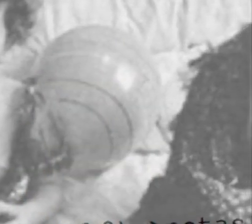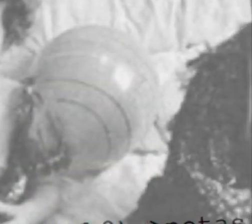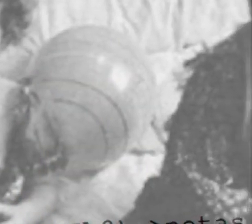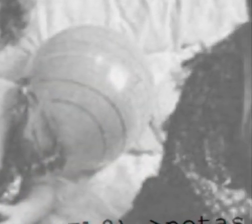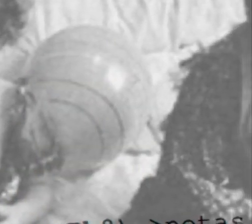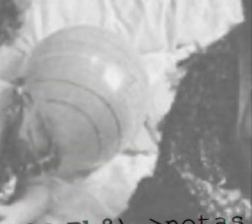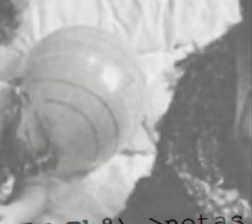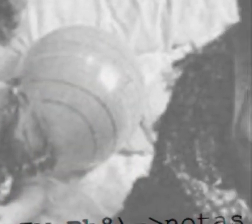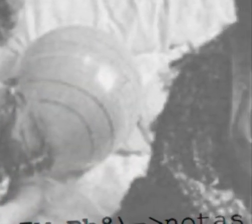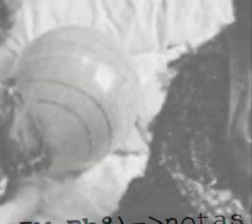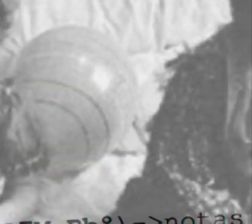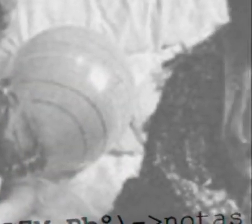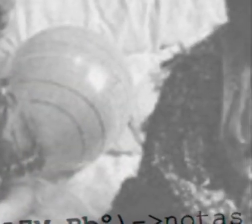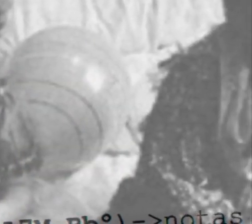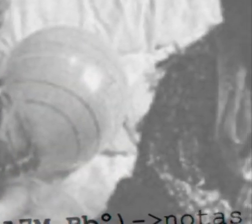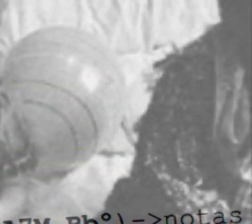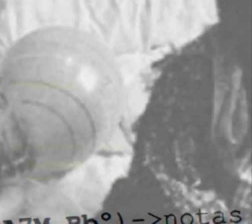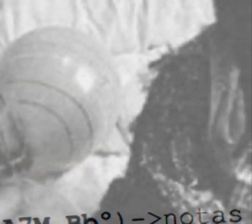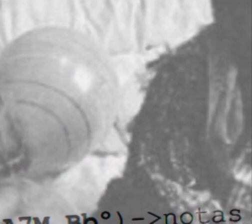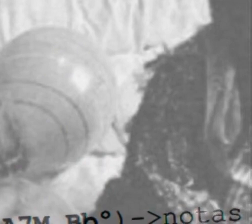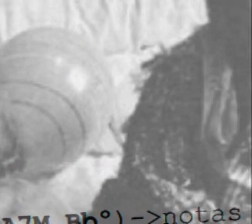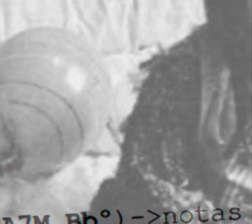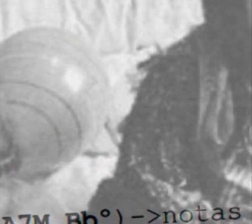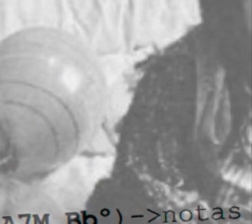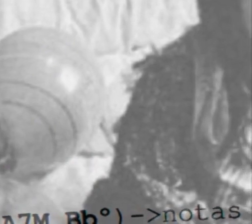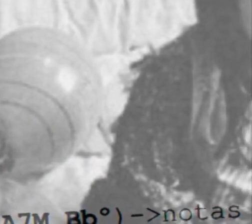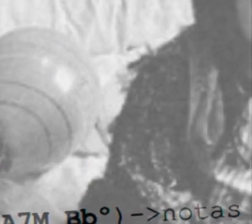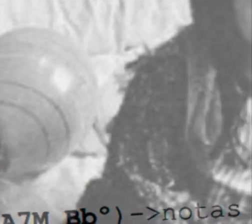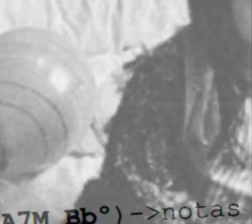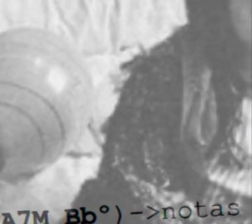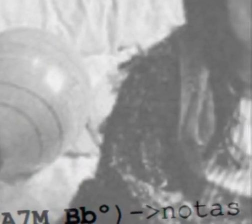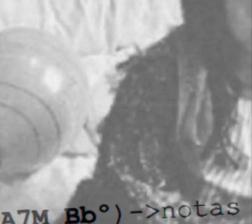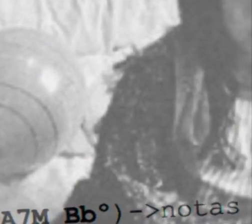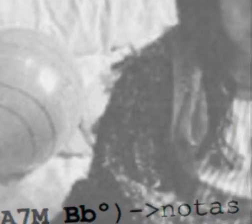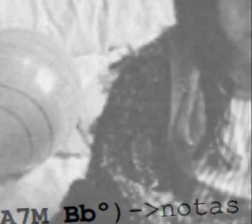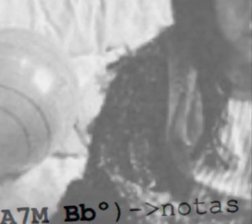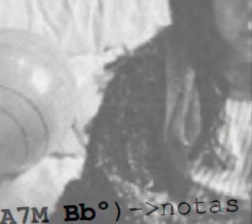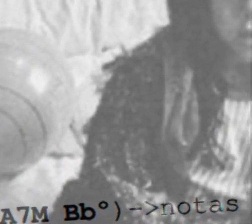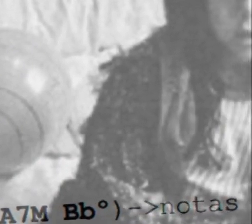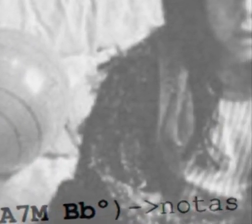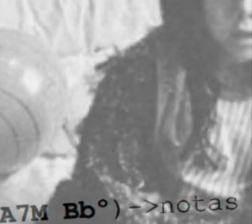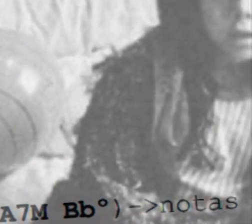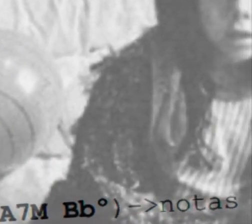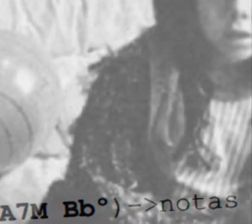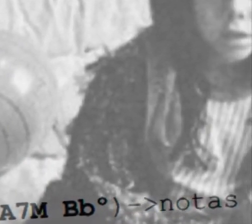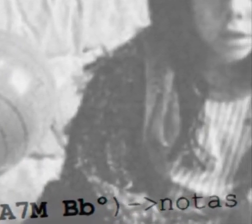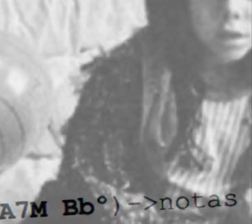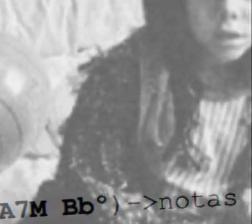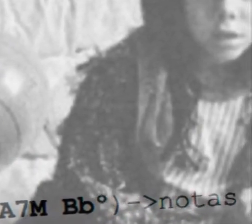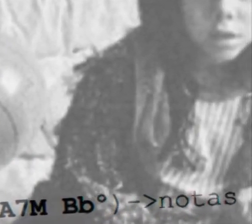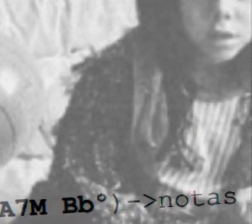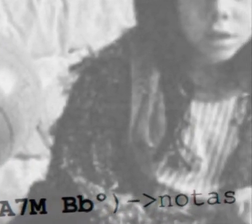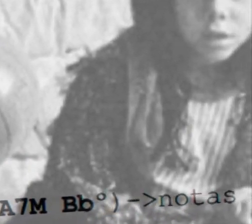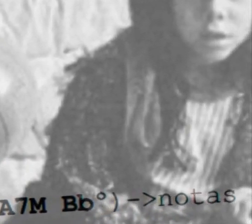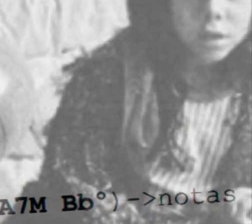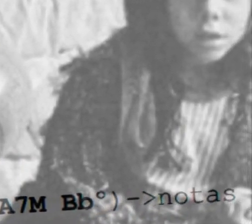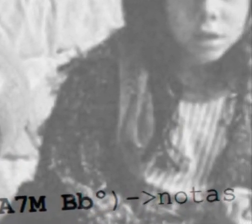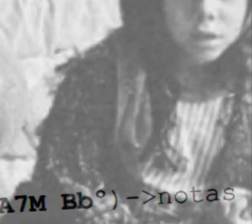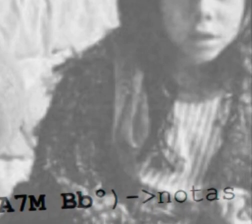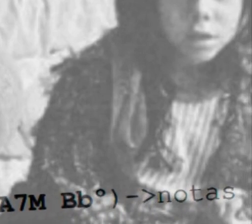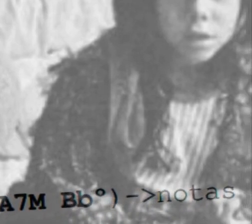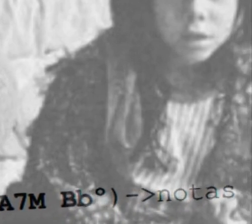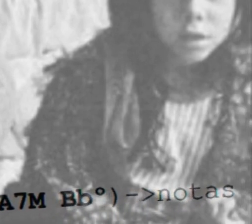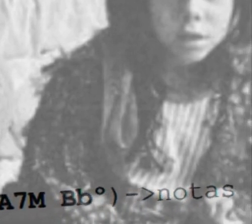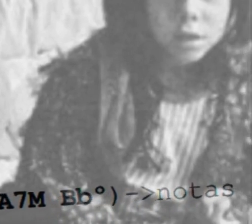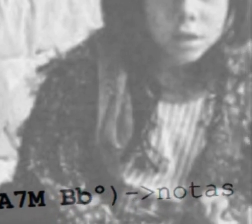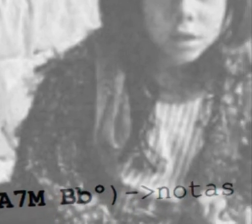lindo. De manhã cedinho tudo kkk na